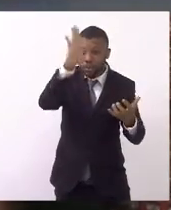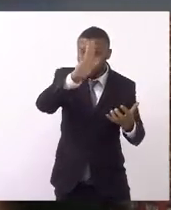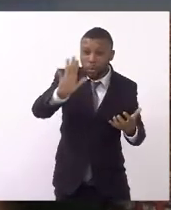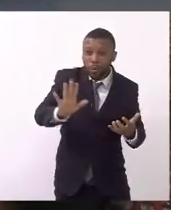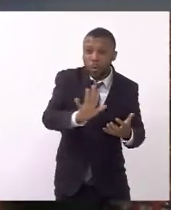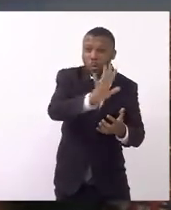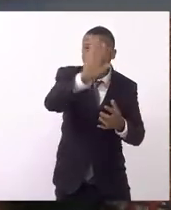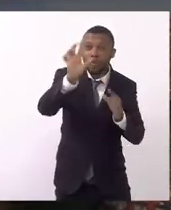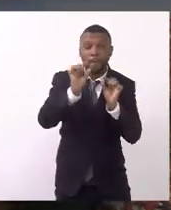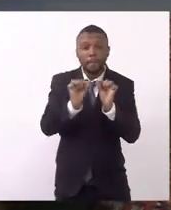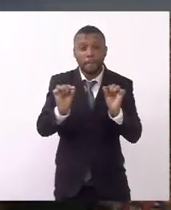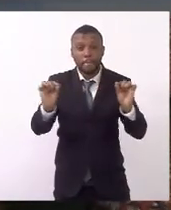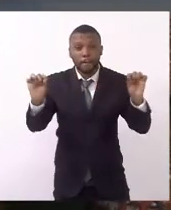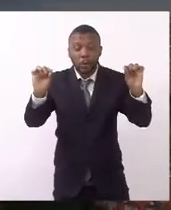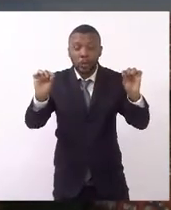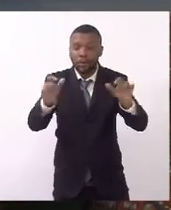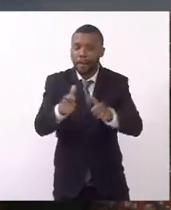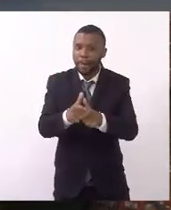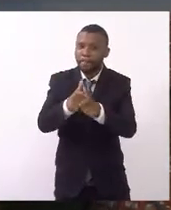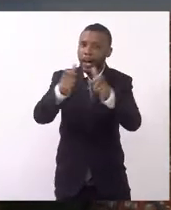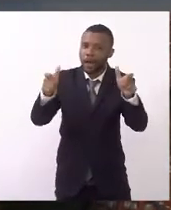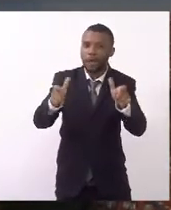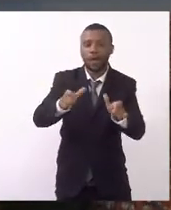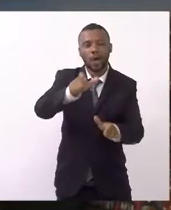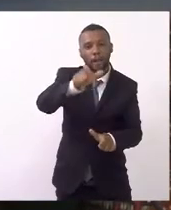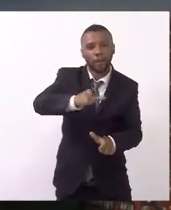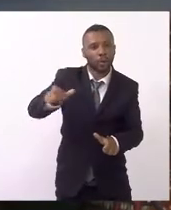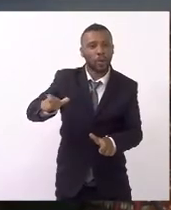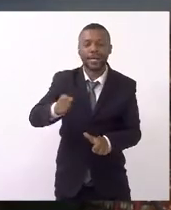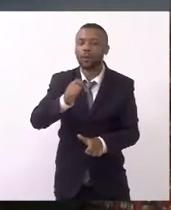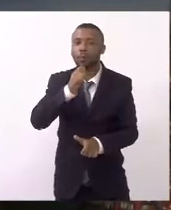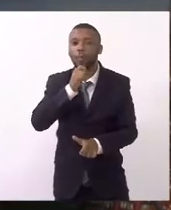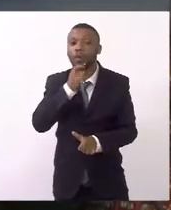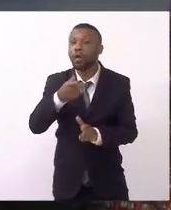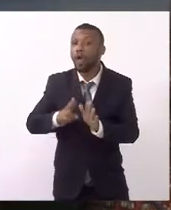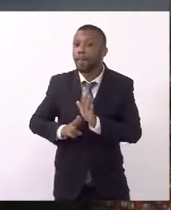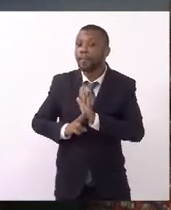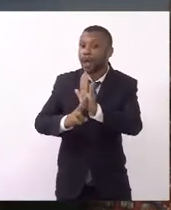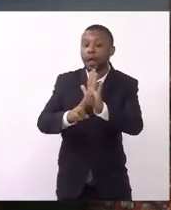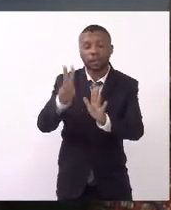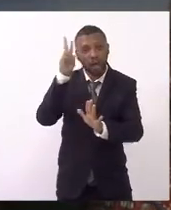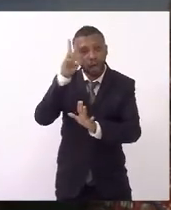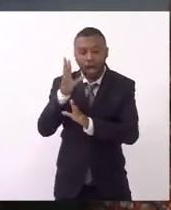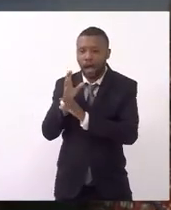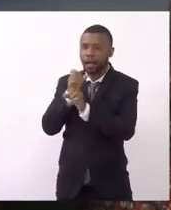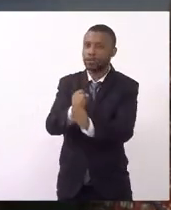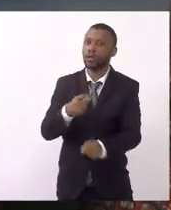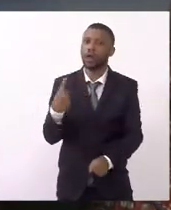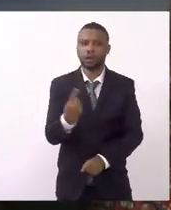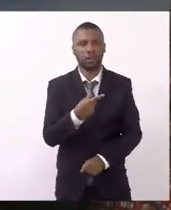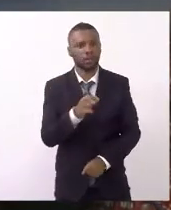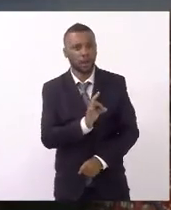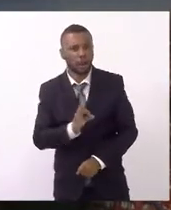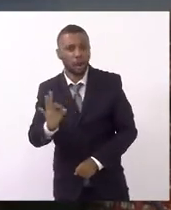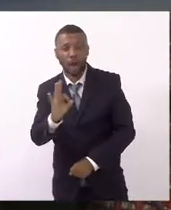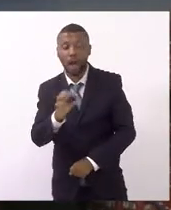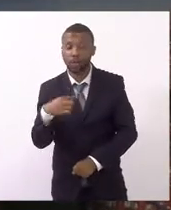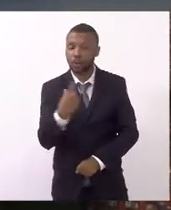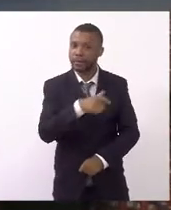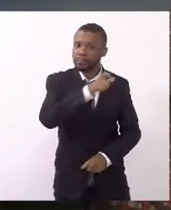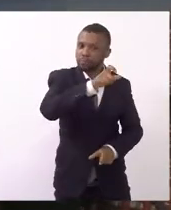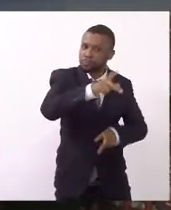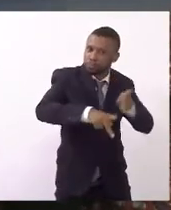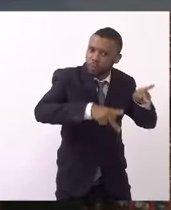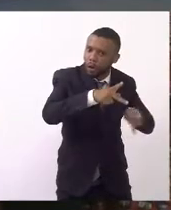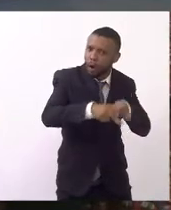tomados de pessoas que não representam a nossa história a nossa gente